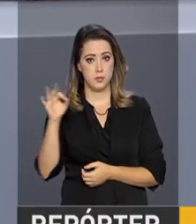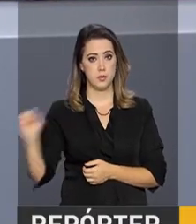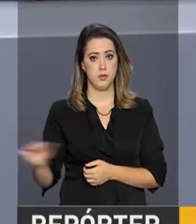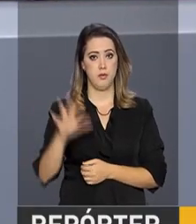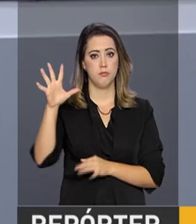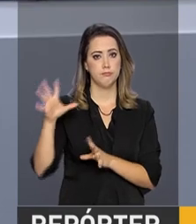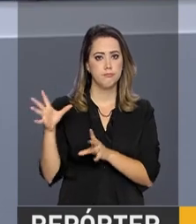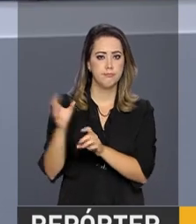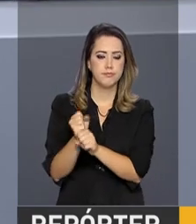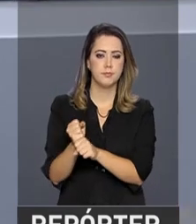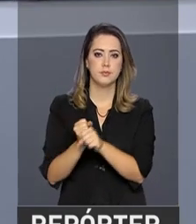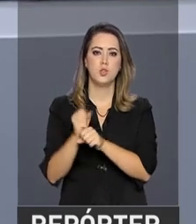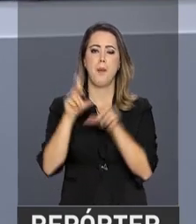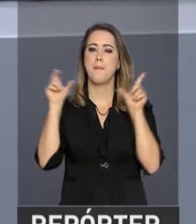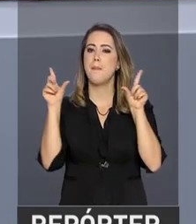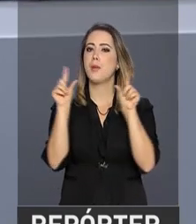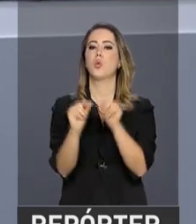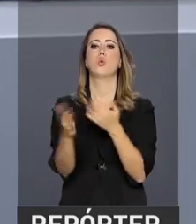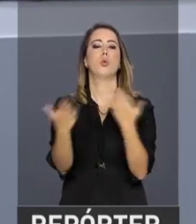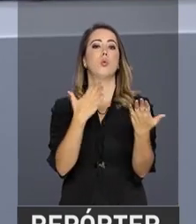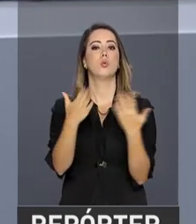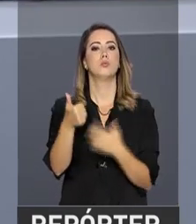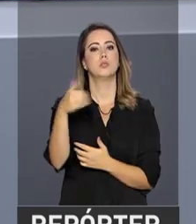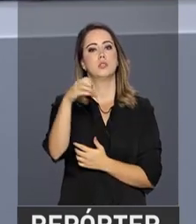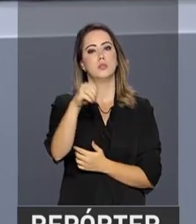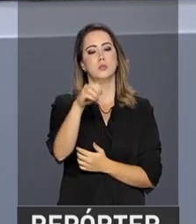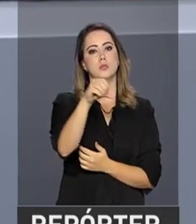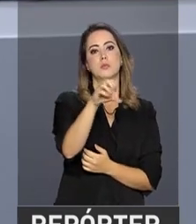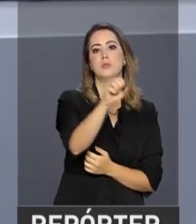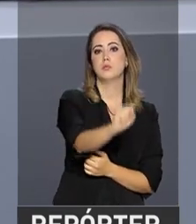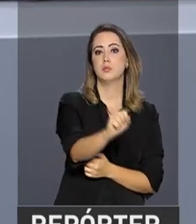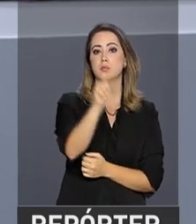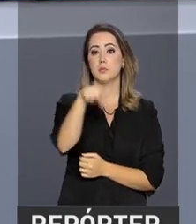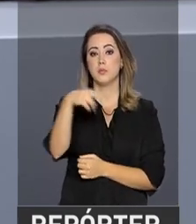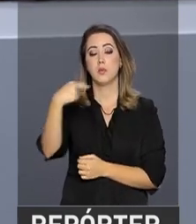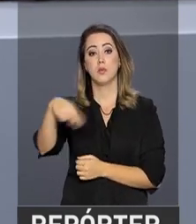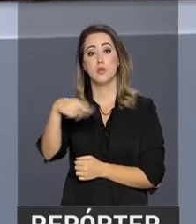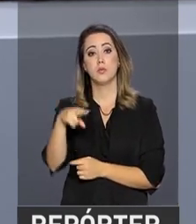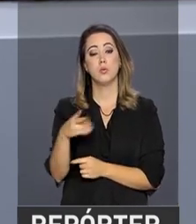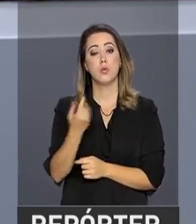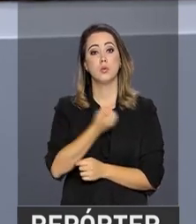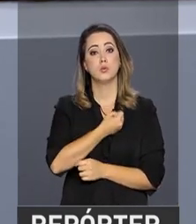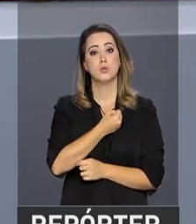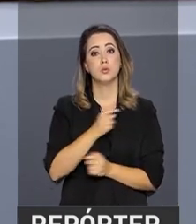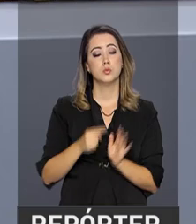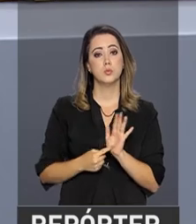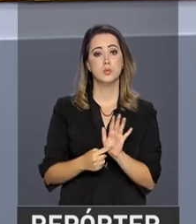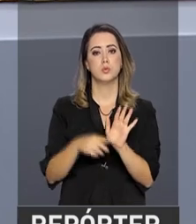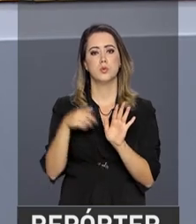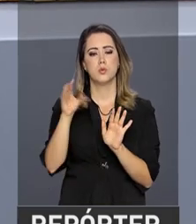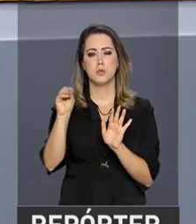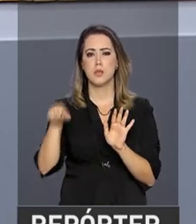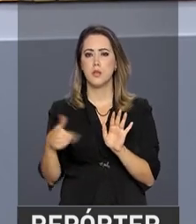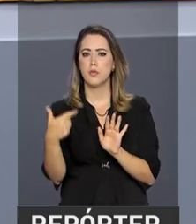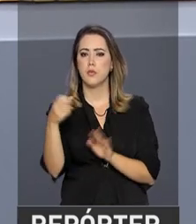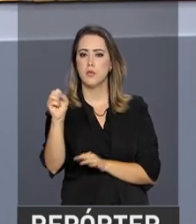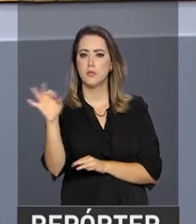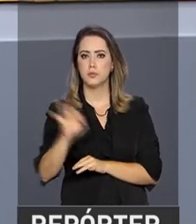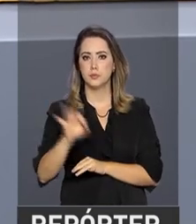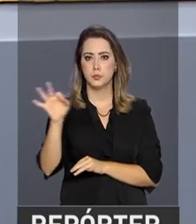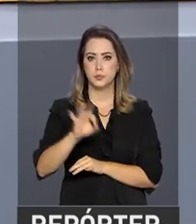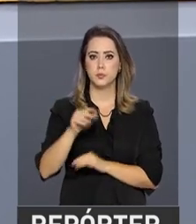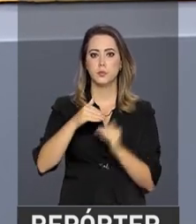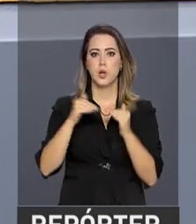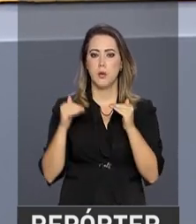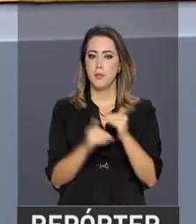acumulada do ano é a menor desde 1998 em novembro o índice registrado ficou em 0,28 por cento